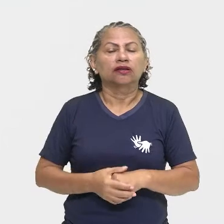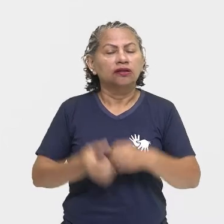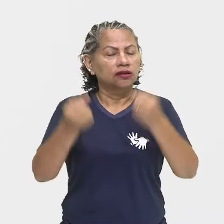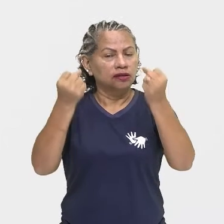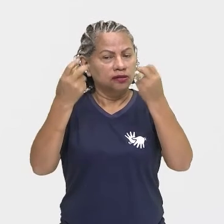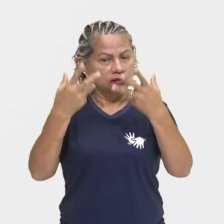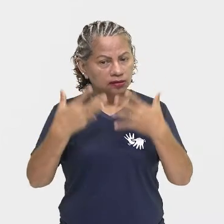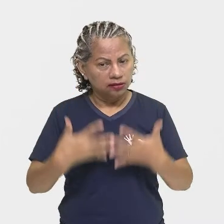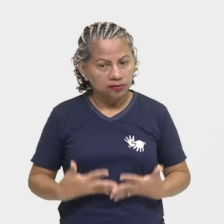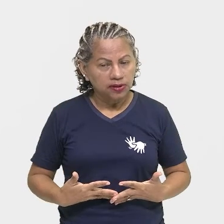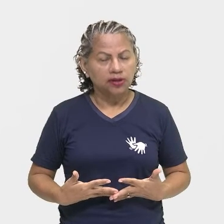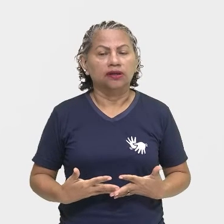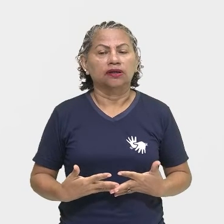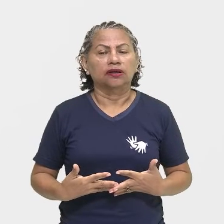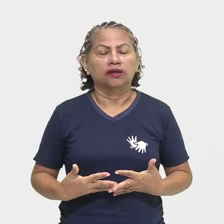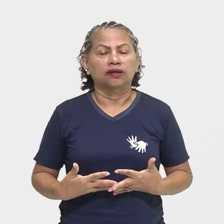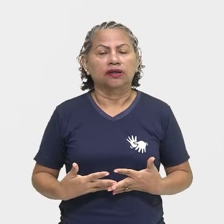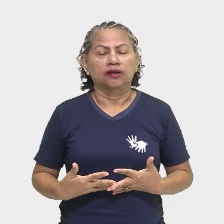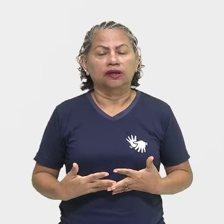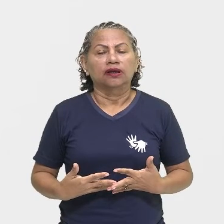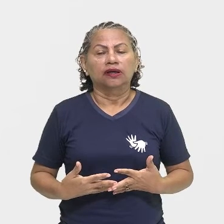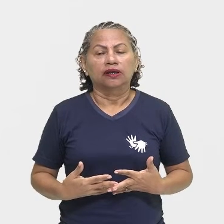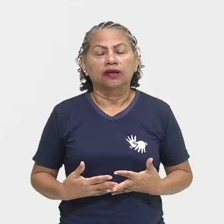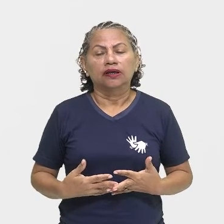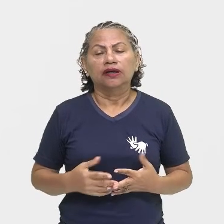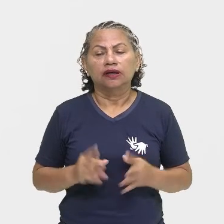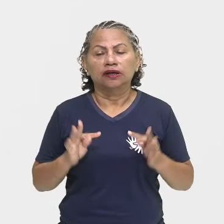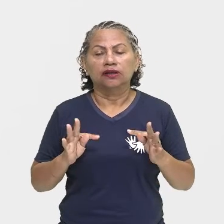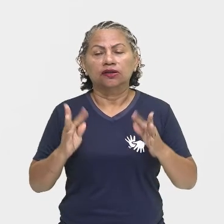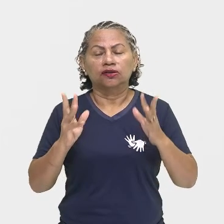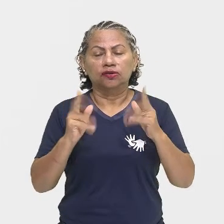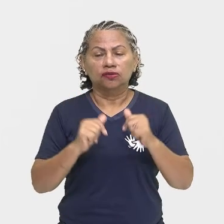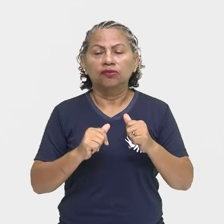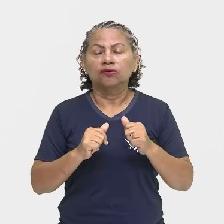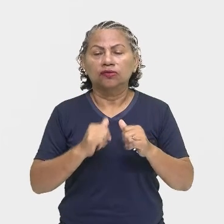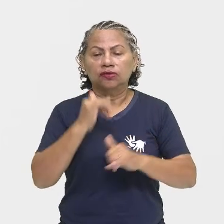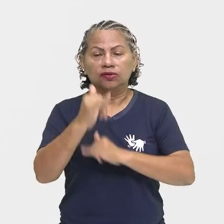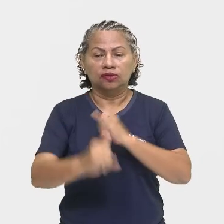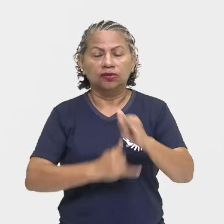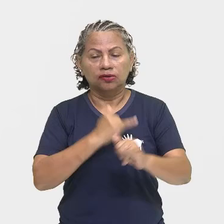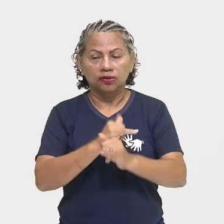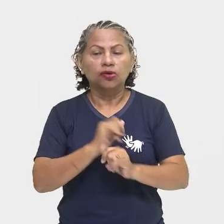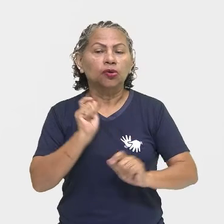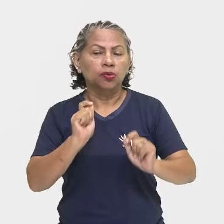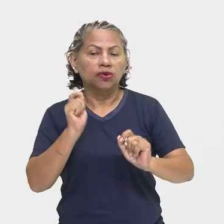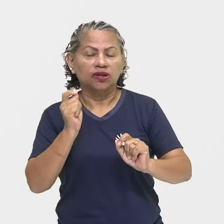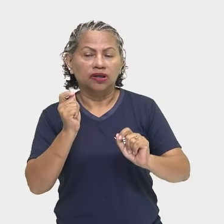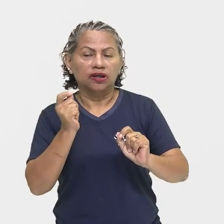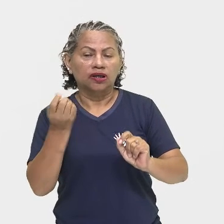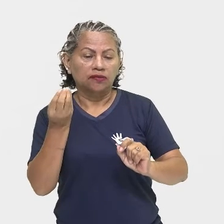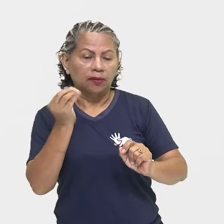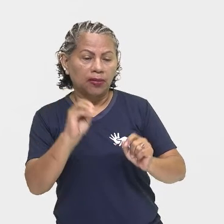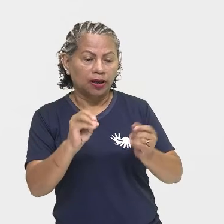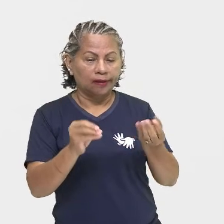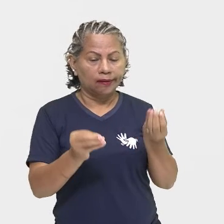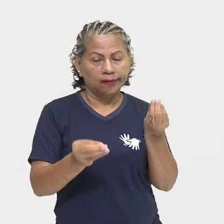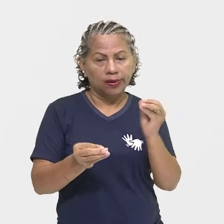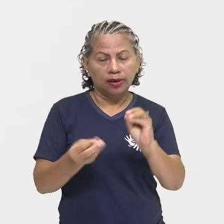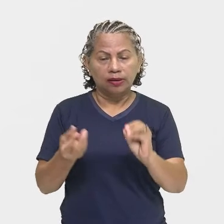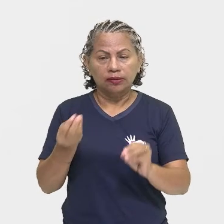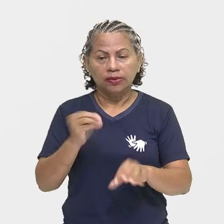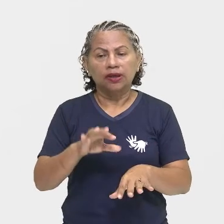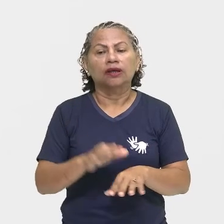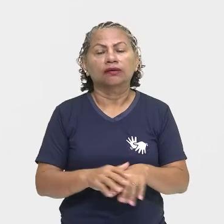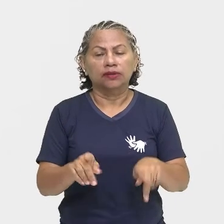onde é a produção do que nós colocamos no mundo digital, né, no cyberespaço, também vale para